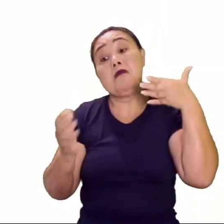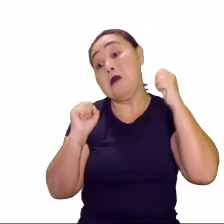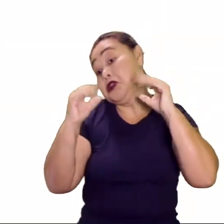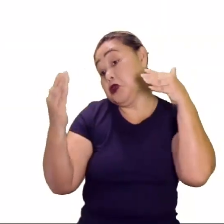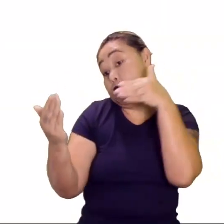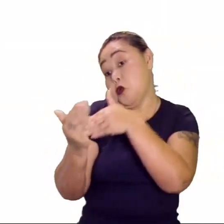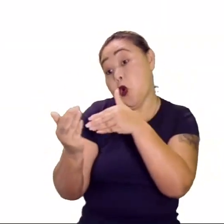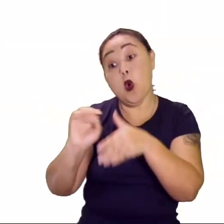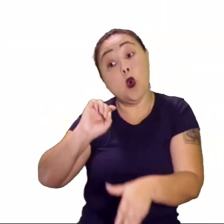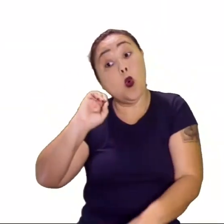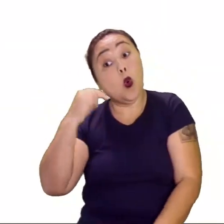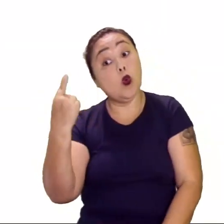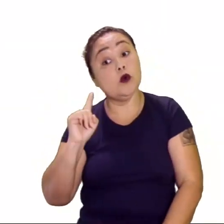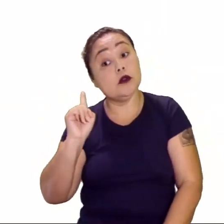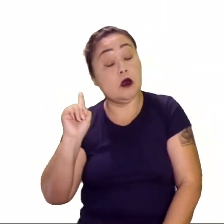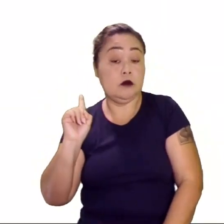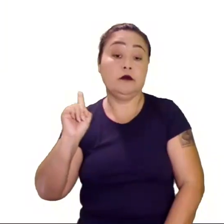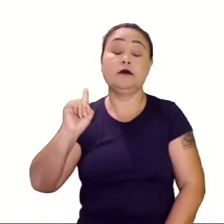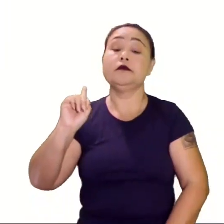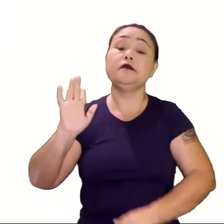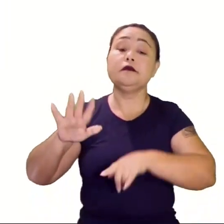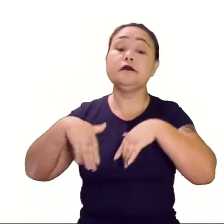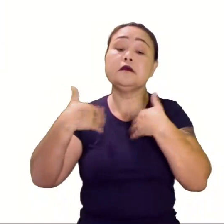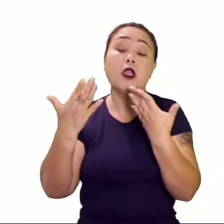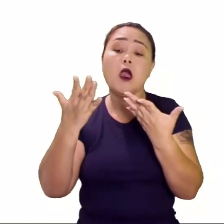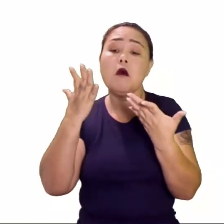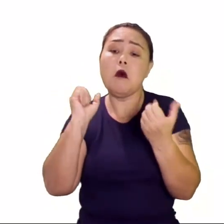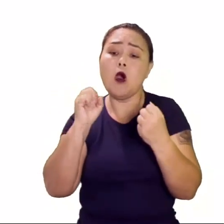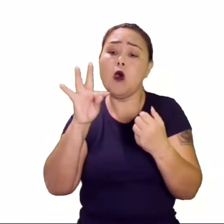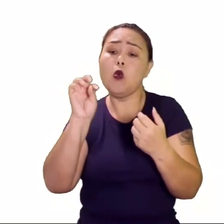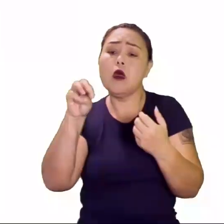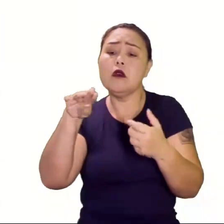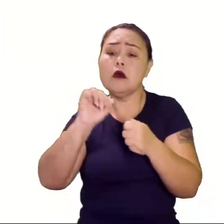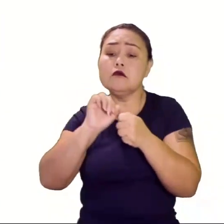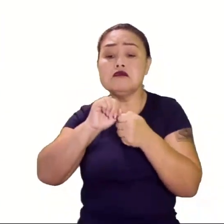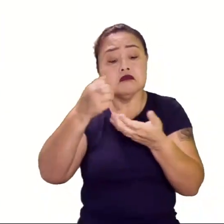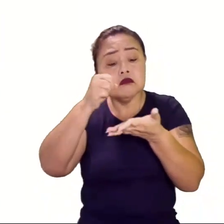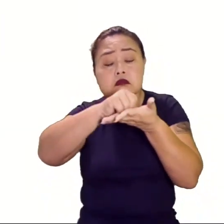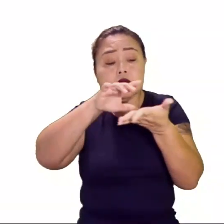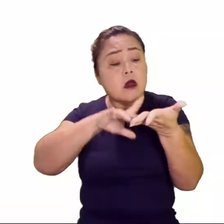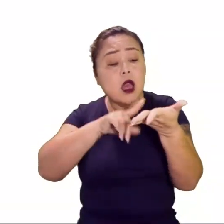último. Isso, ou não, né? Não necessariamente, né? Pode ser aquele termo que o exercício está